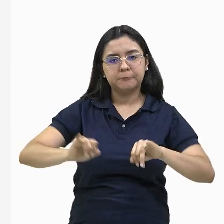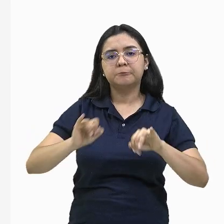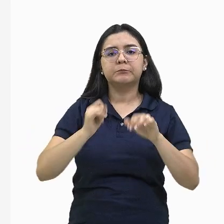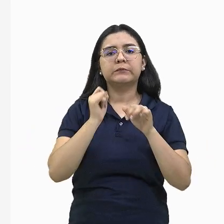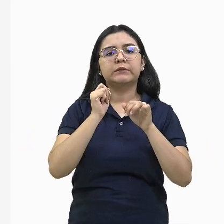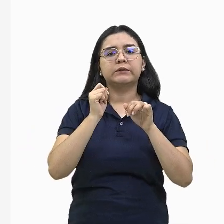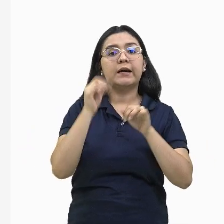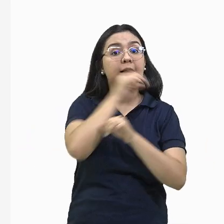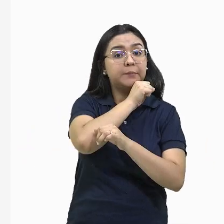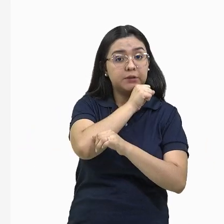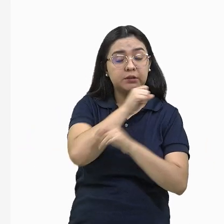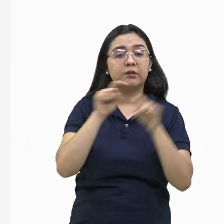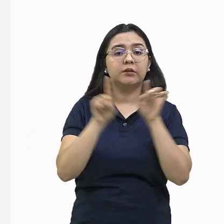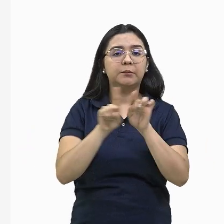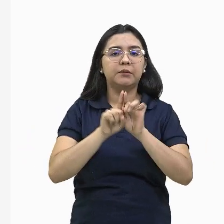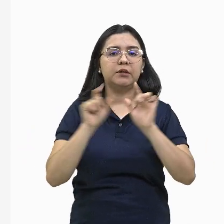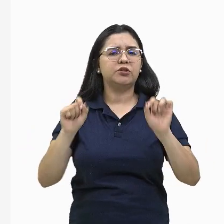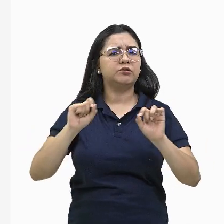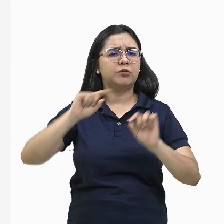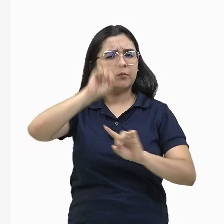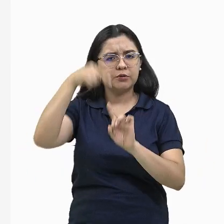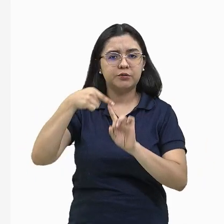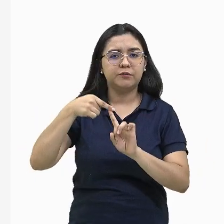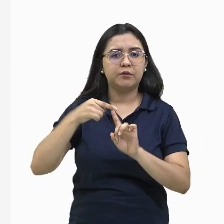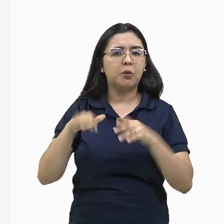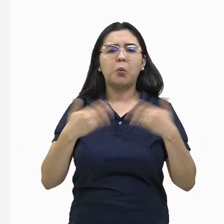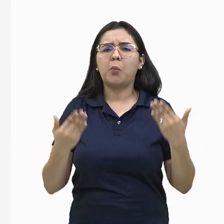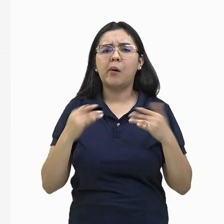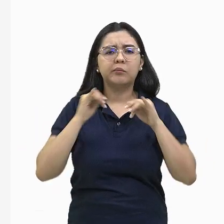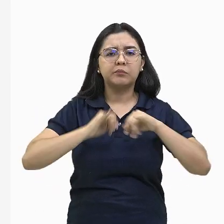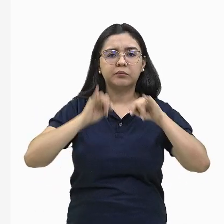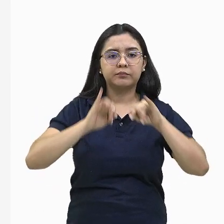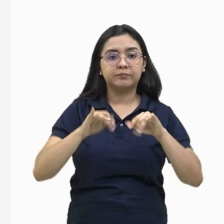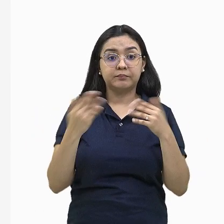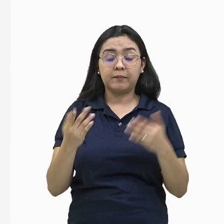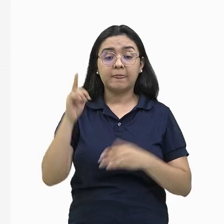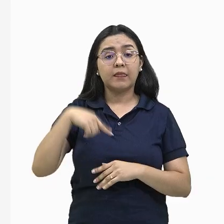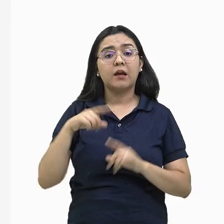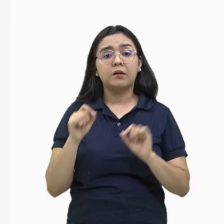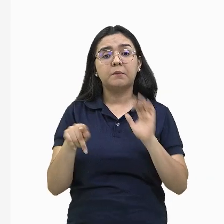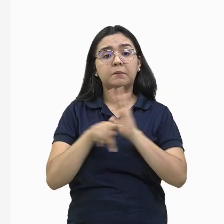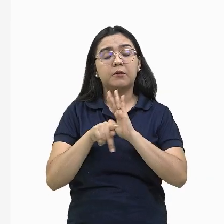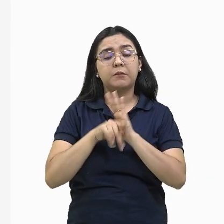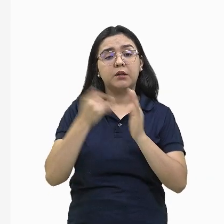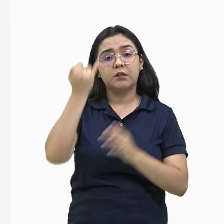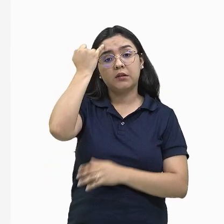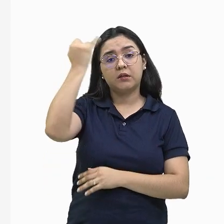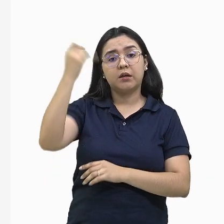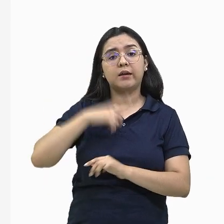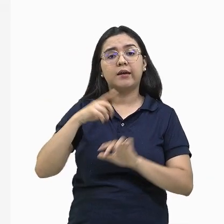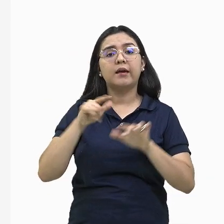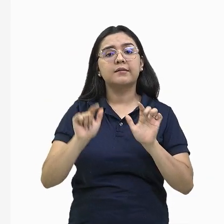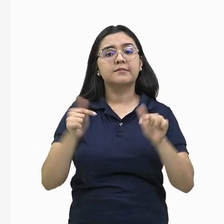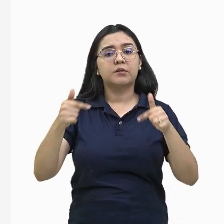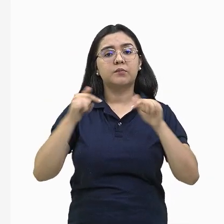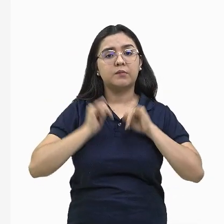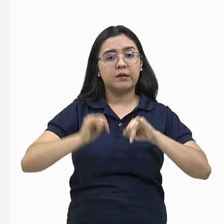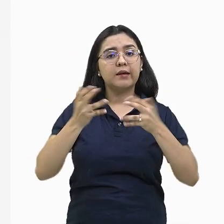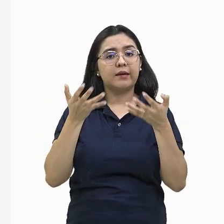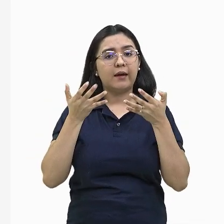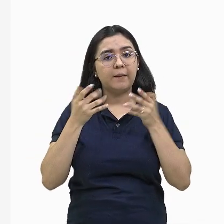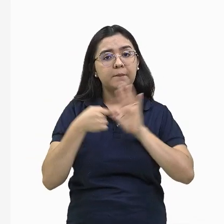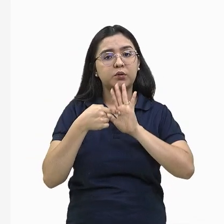forma rápida e direta. Que mensagem é essa? Exatamente a mensagem, a ideia que a campanha publicitária